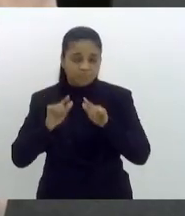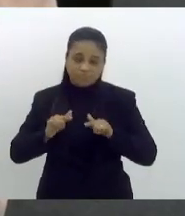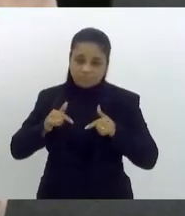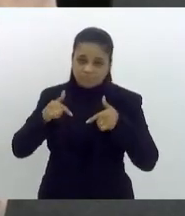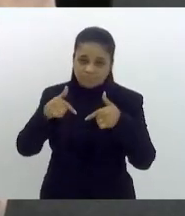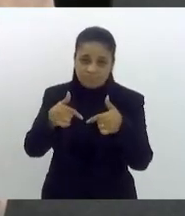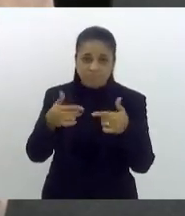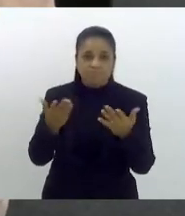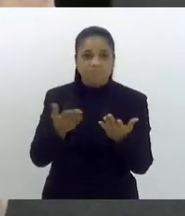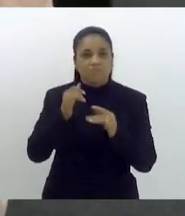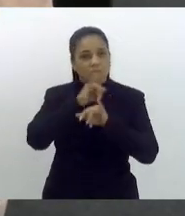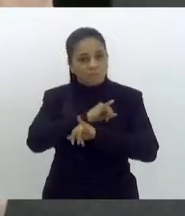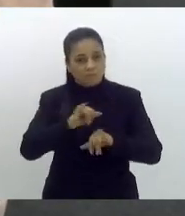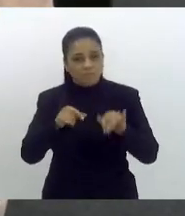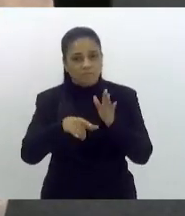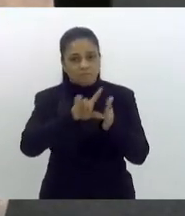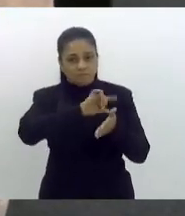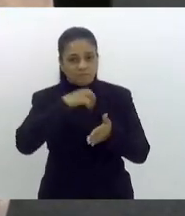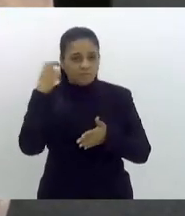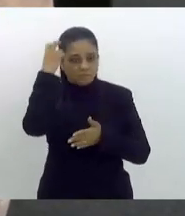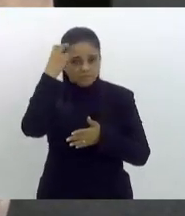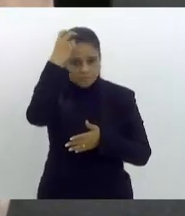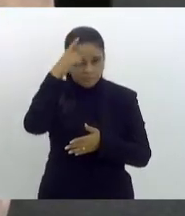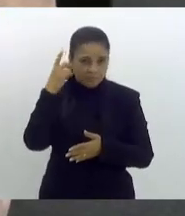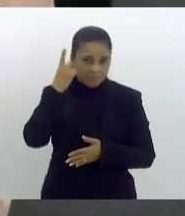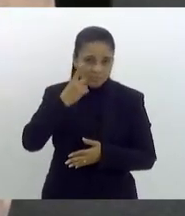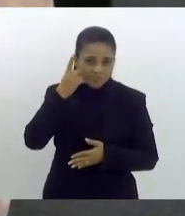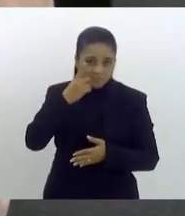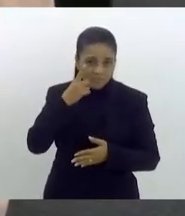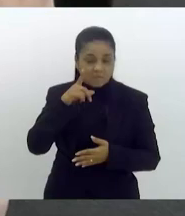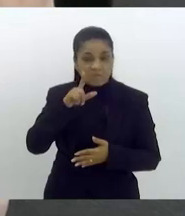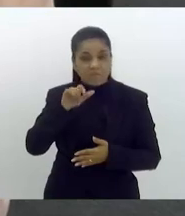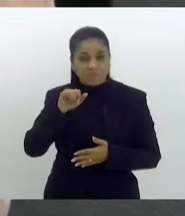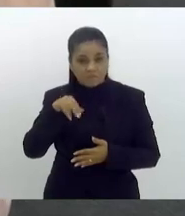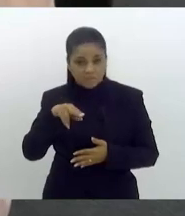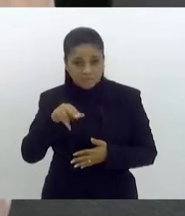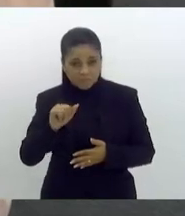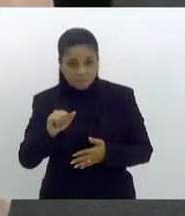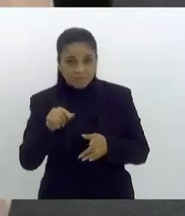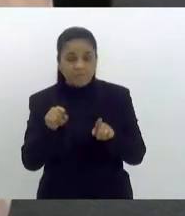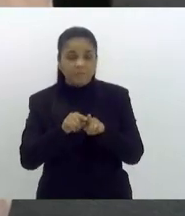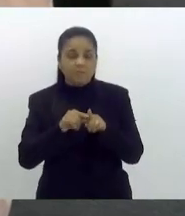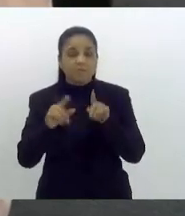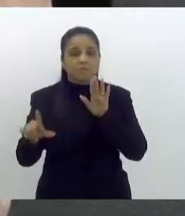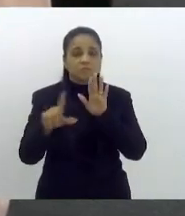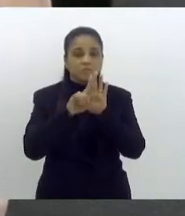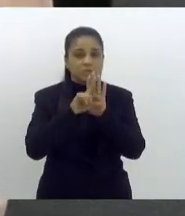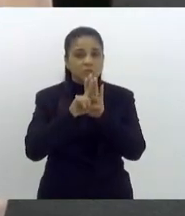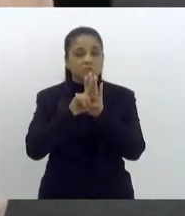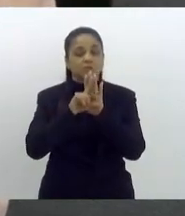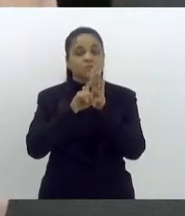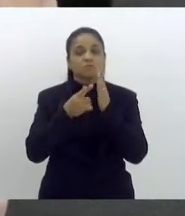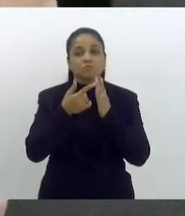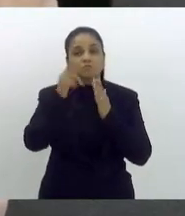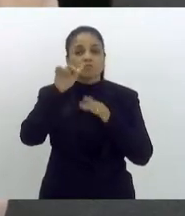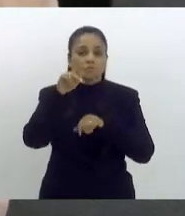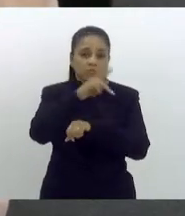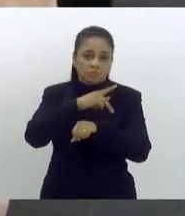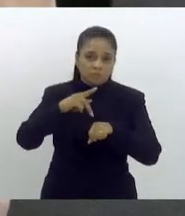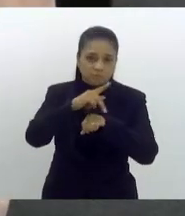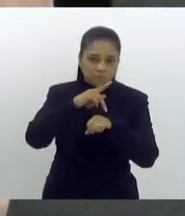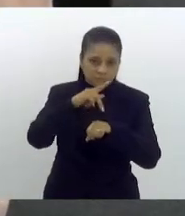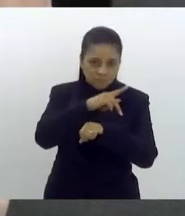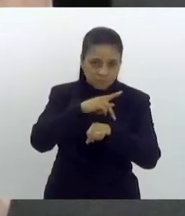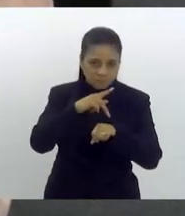mencionado aqui pela deputada Verônica Lima vai no mesmo sentido que legislações de outros países que